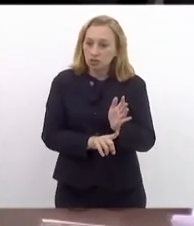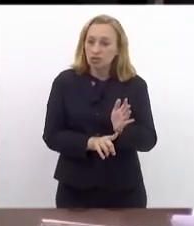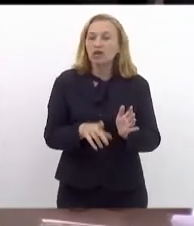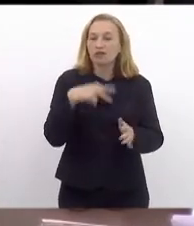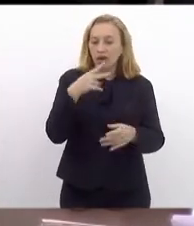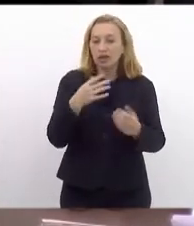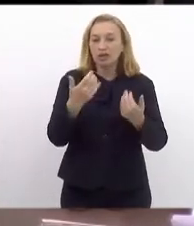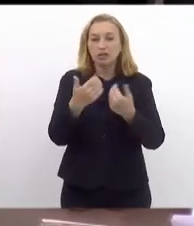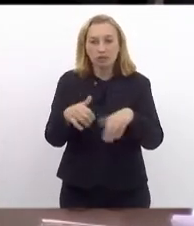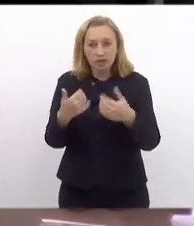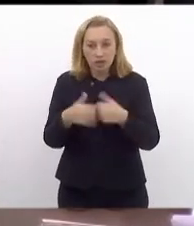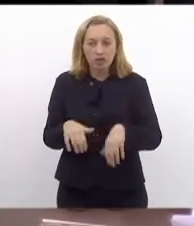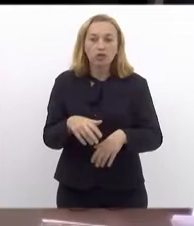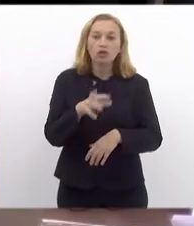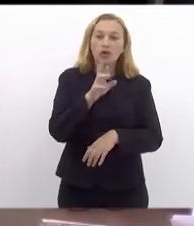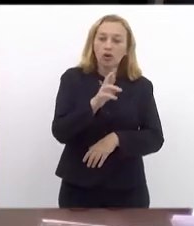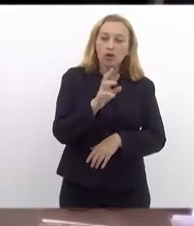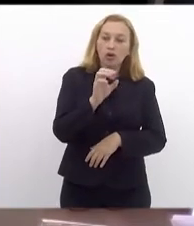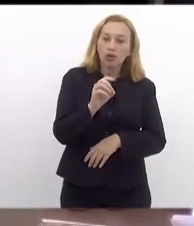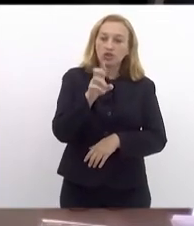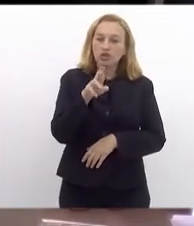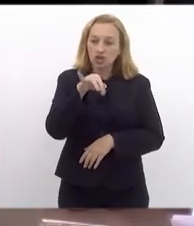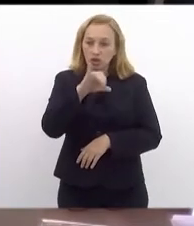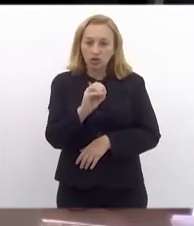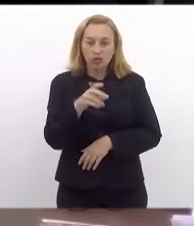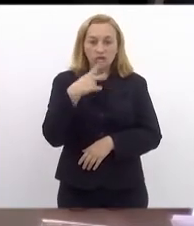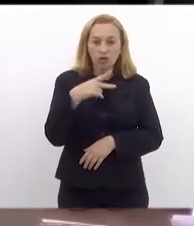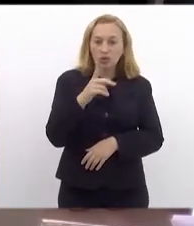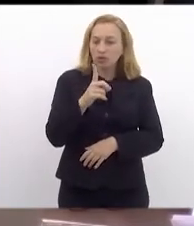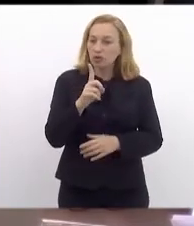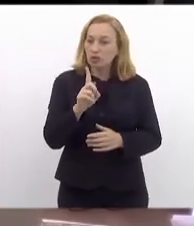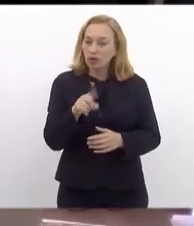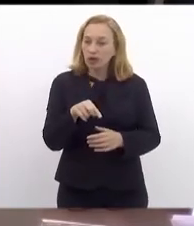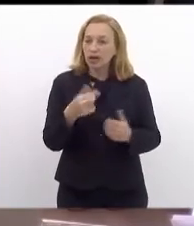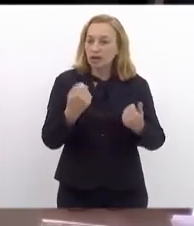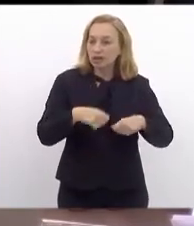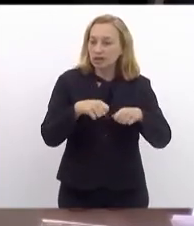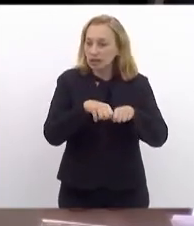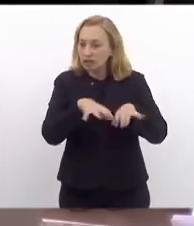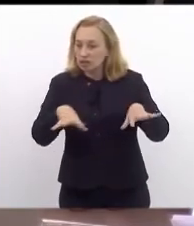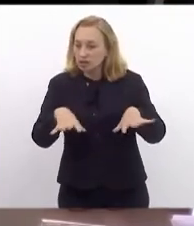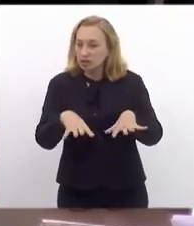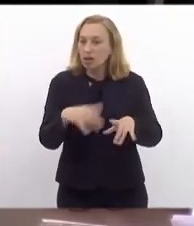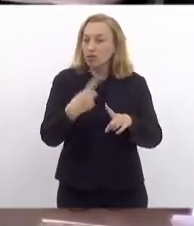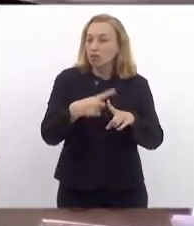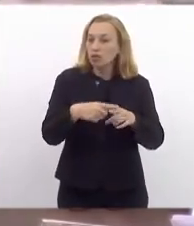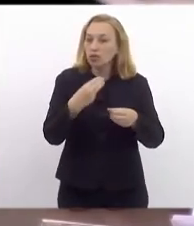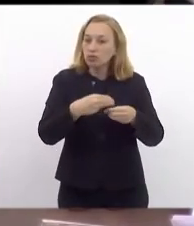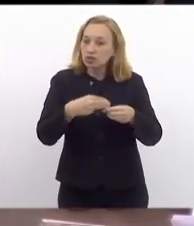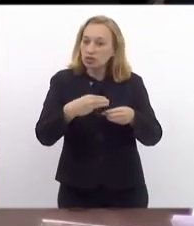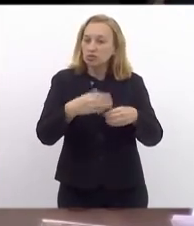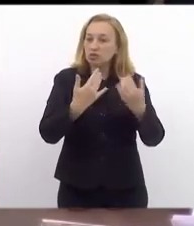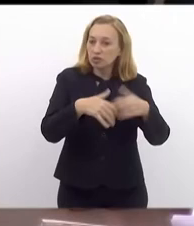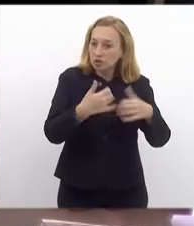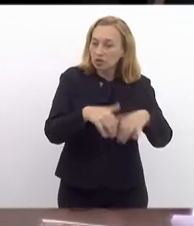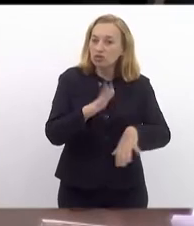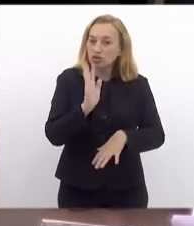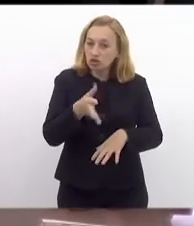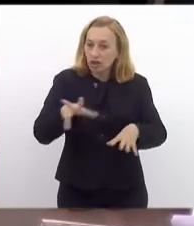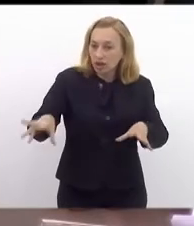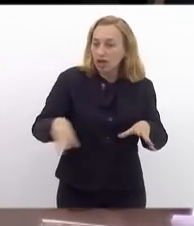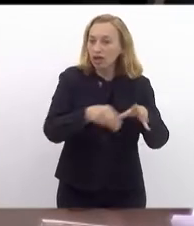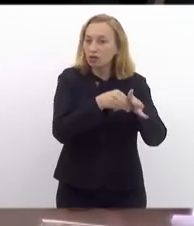tá falando de Petrópolis aí como o Rodrigo bem falou não seria necessário a gente tem extensão porque o município de Petrópolis já é